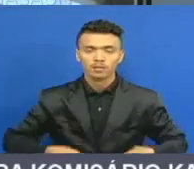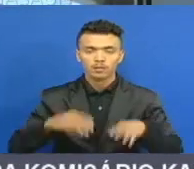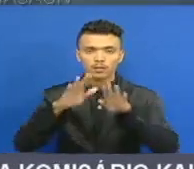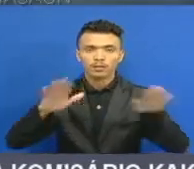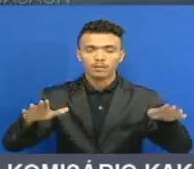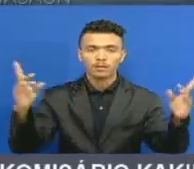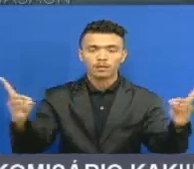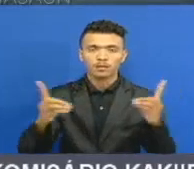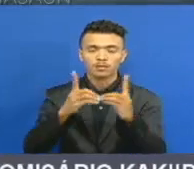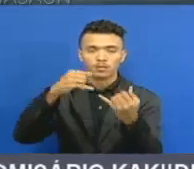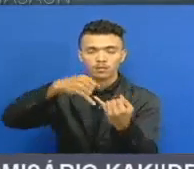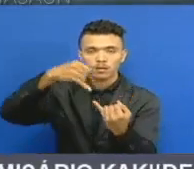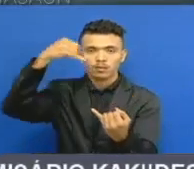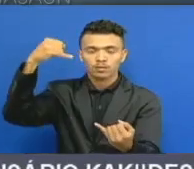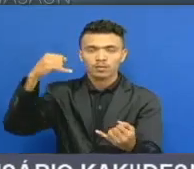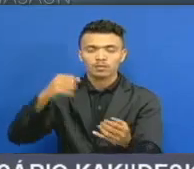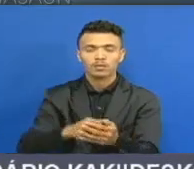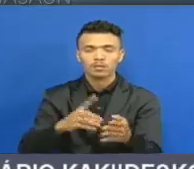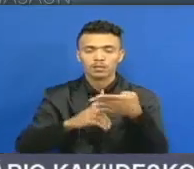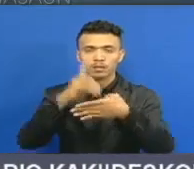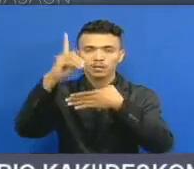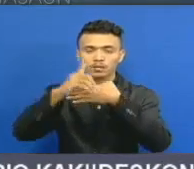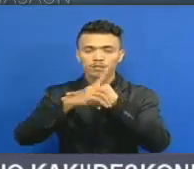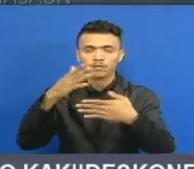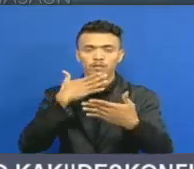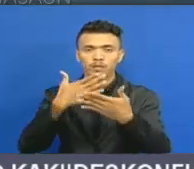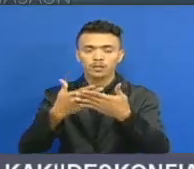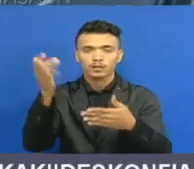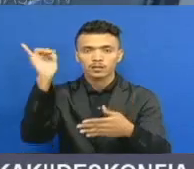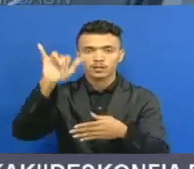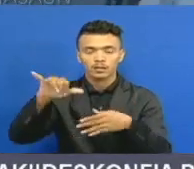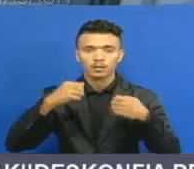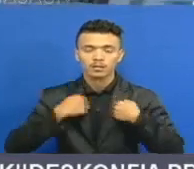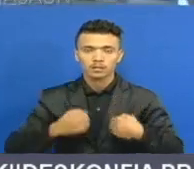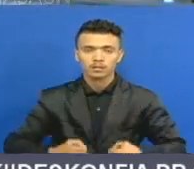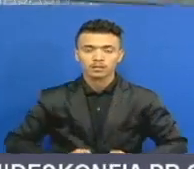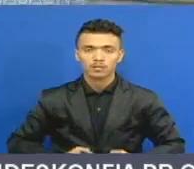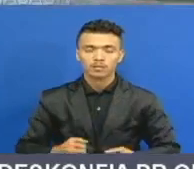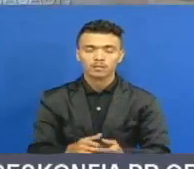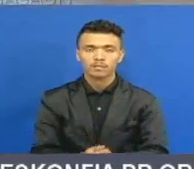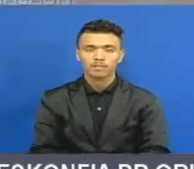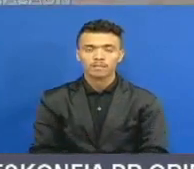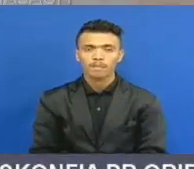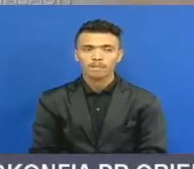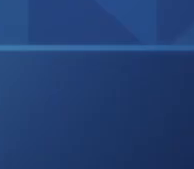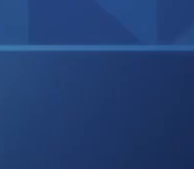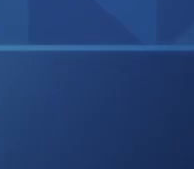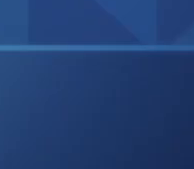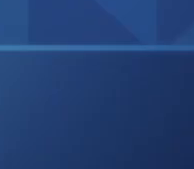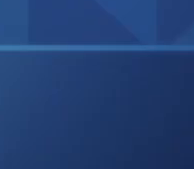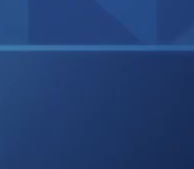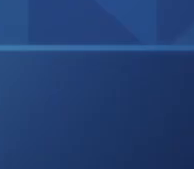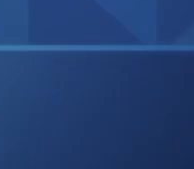Nebe enfrenta a má nutrição. Onde desenvolve a DECLUTAM Sirene Saúde. Nuno Moraes, RTTL.